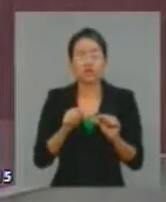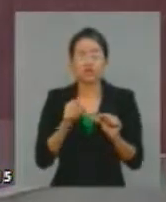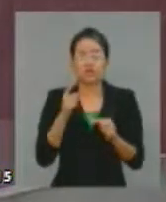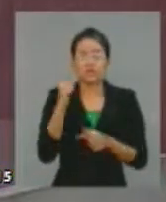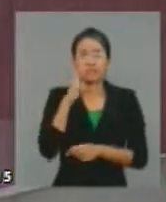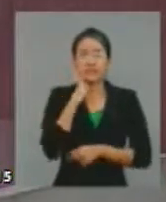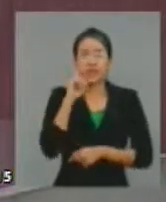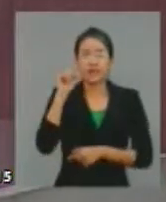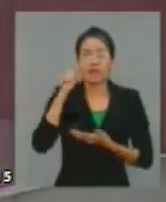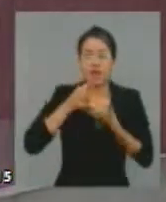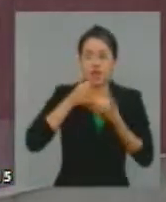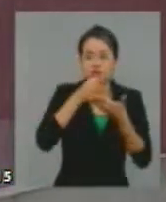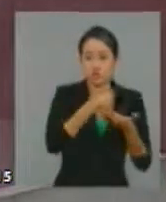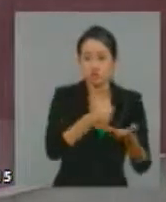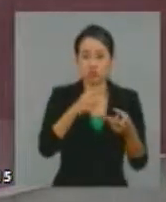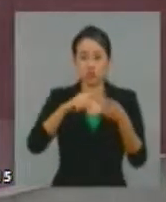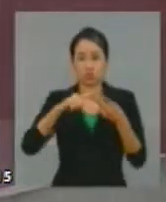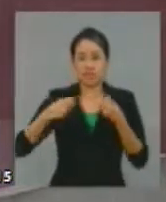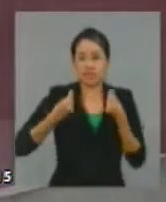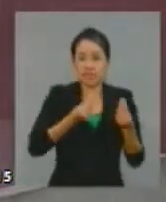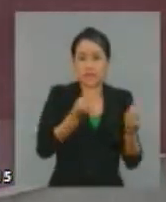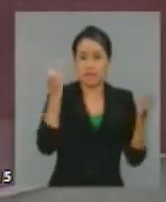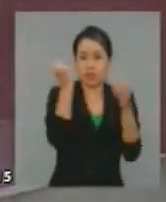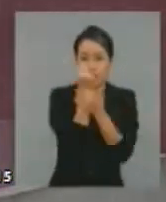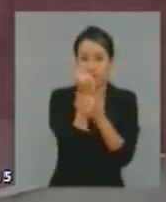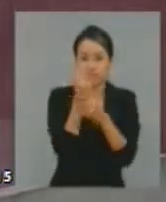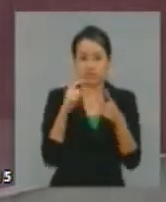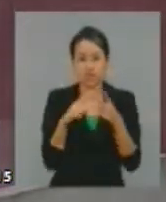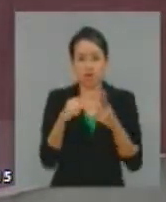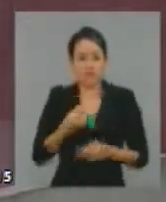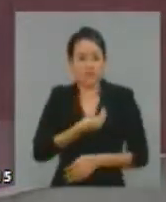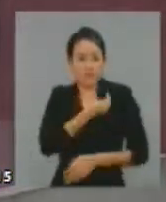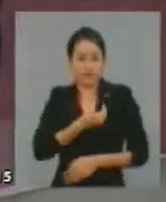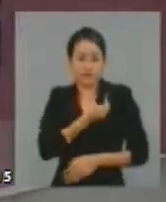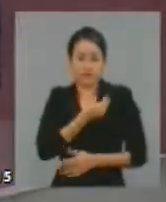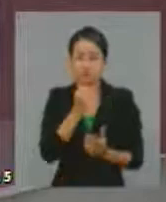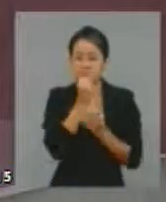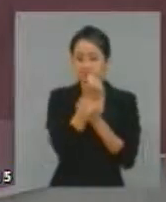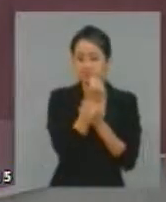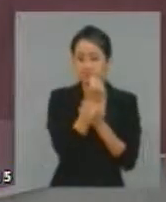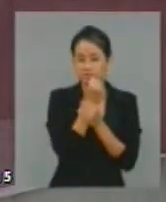solidariedade, proteção, em que você divide a vida. Se não há